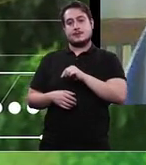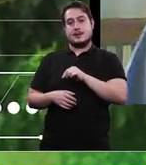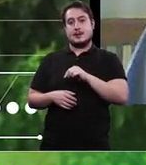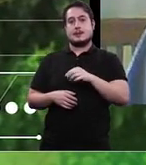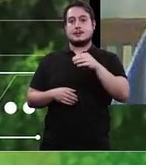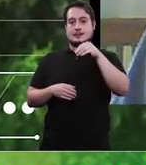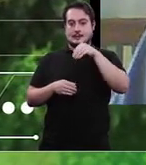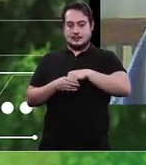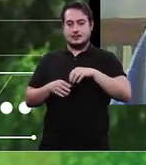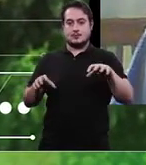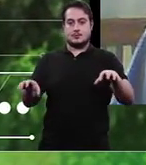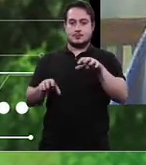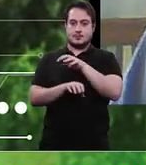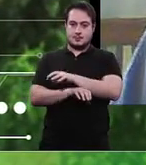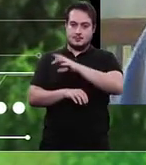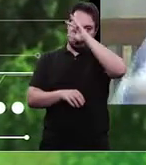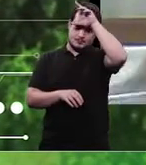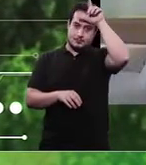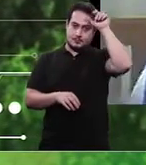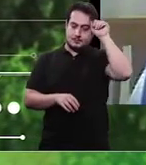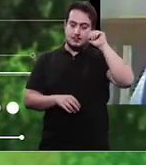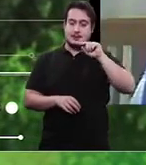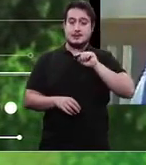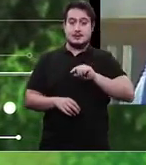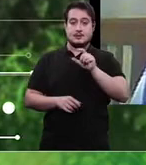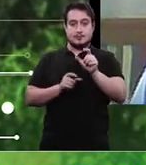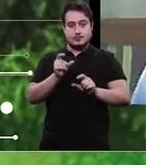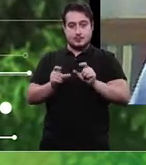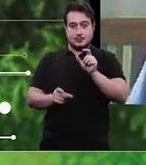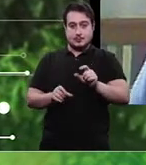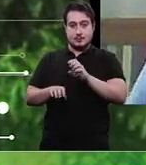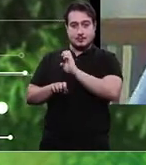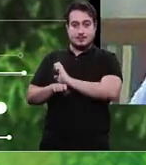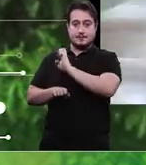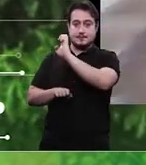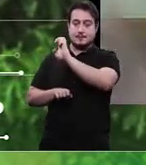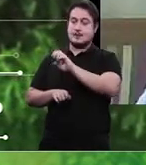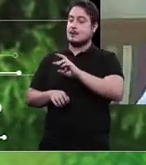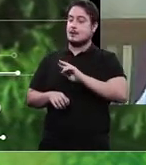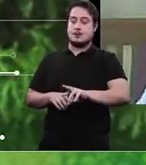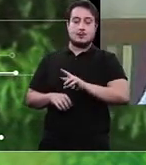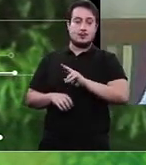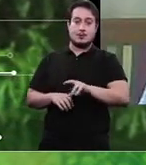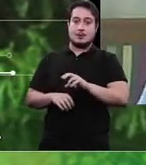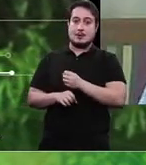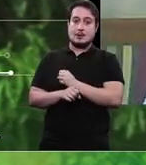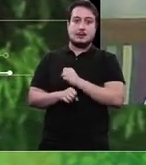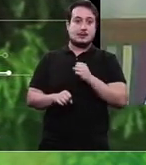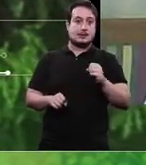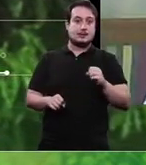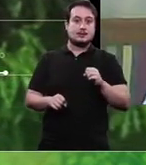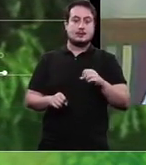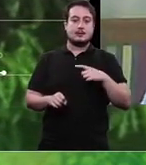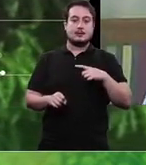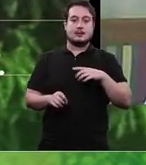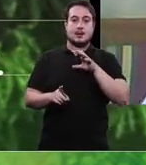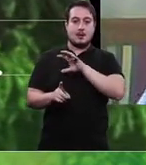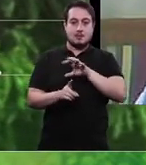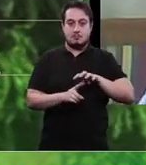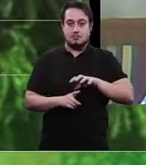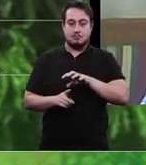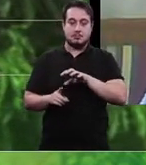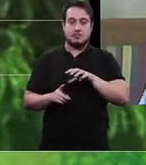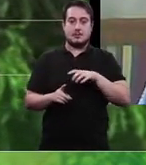né? Então, esses produtos exportados, eles não são em grande parte, dada a pressão